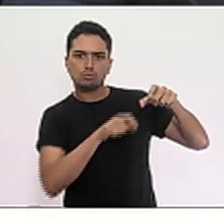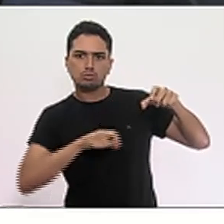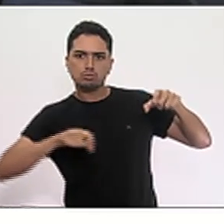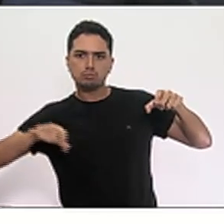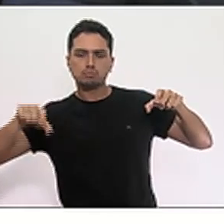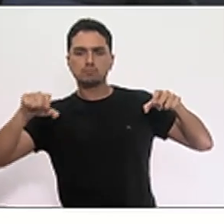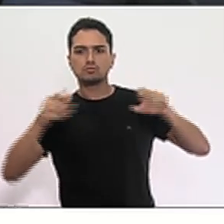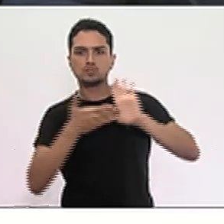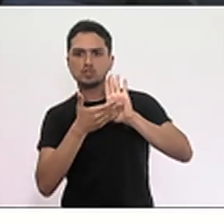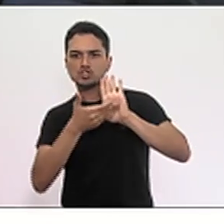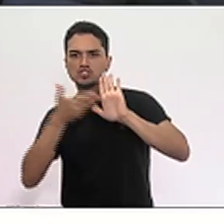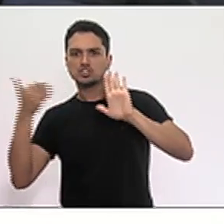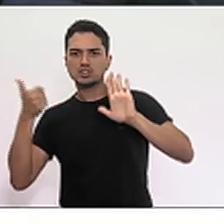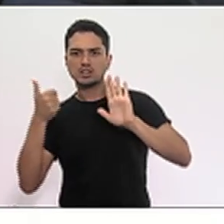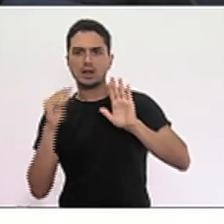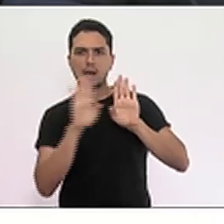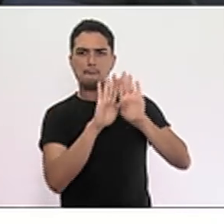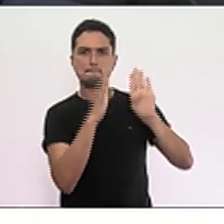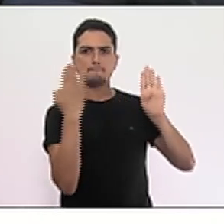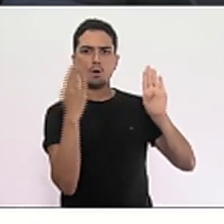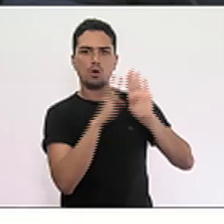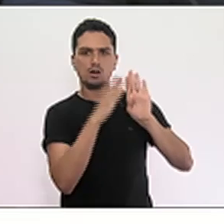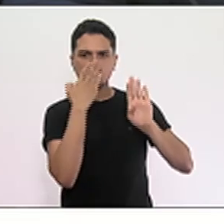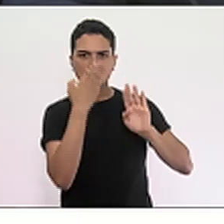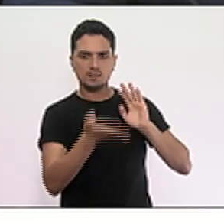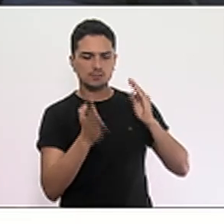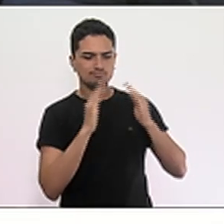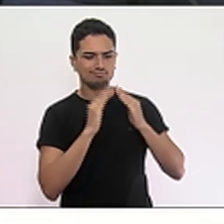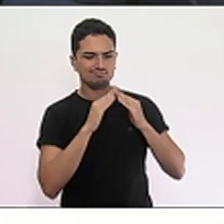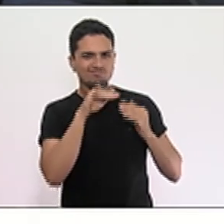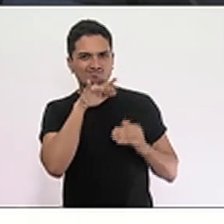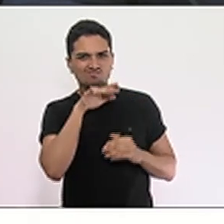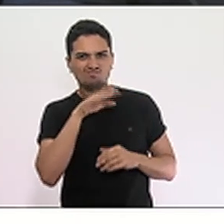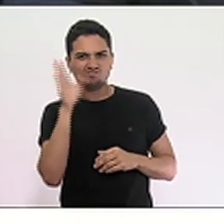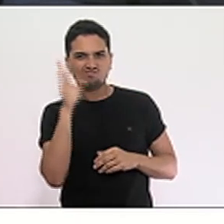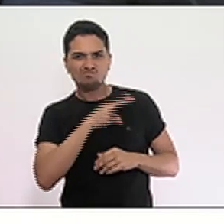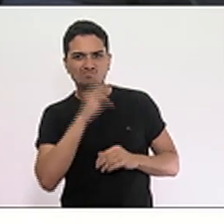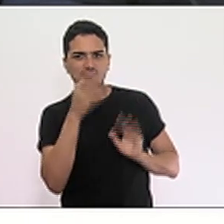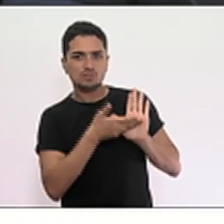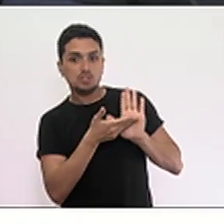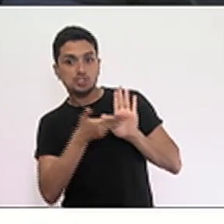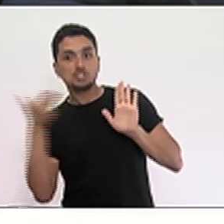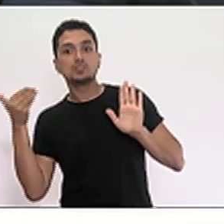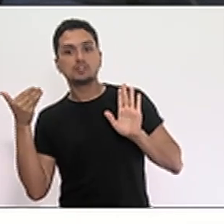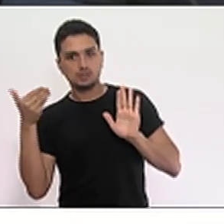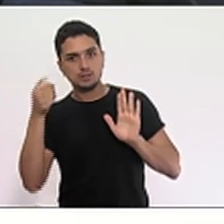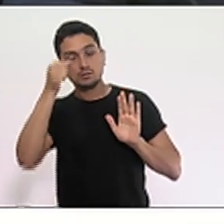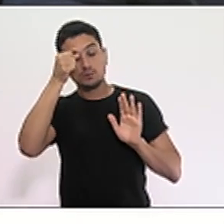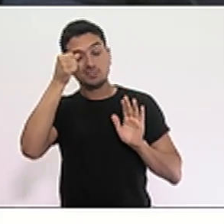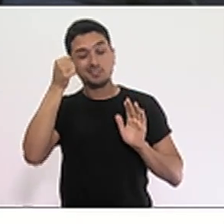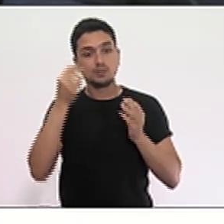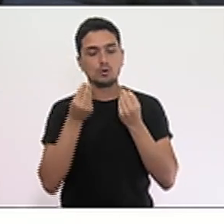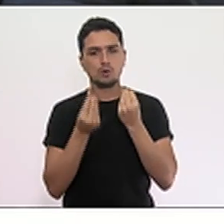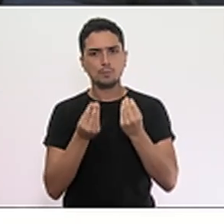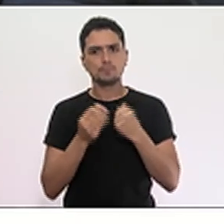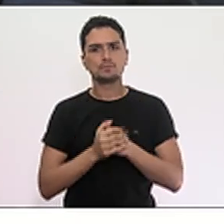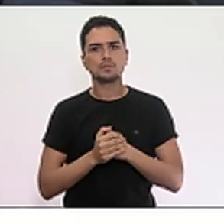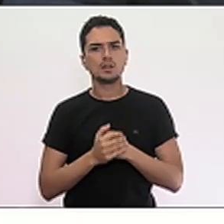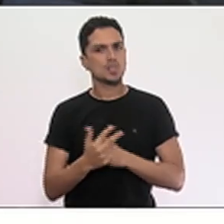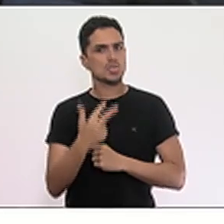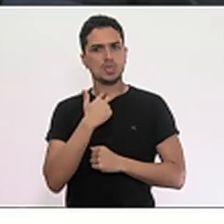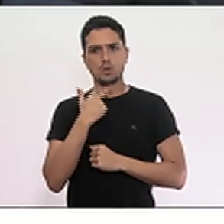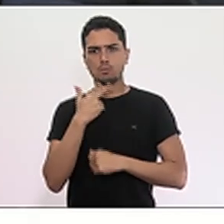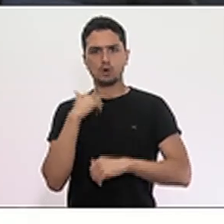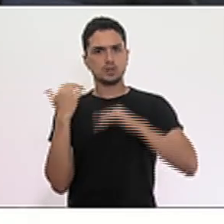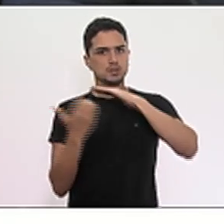que uma empresa que deu um lucro líquido de 832 milhões não pode ser achincalhada do jeito que está sendo